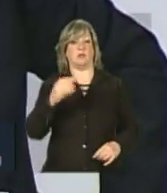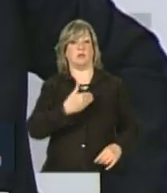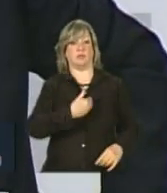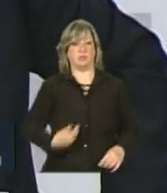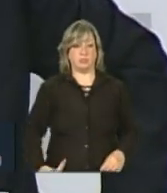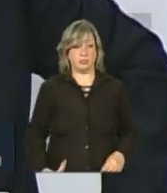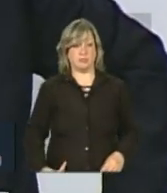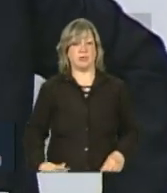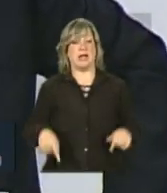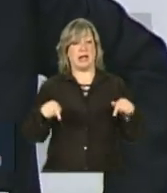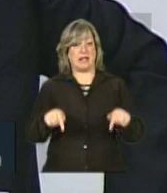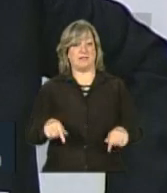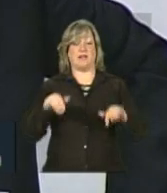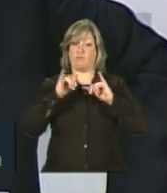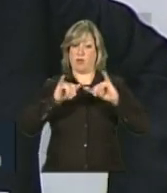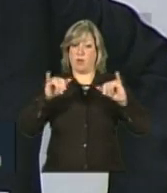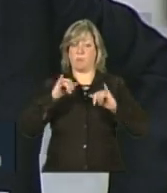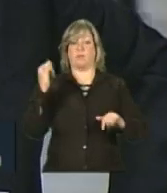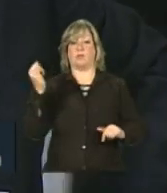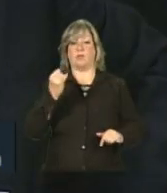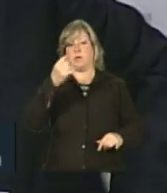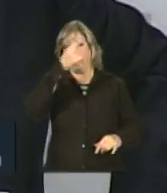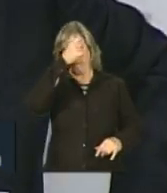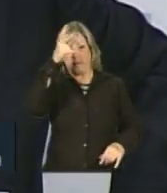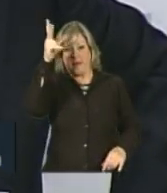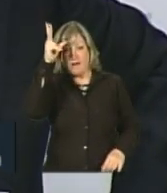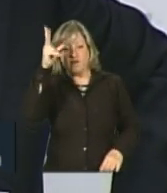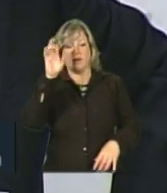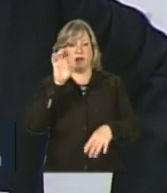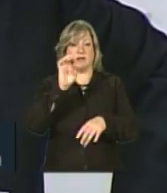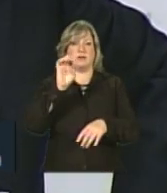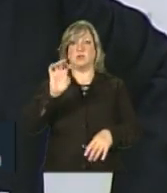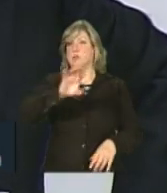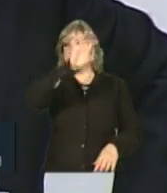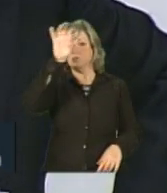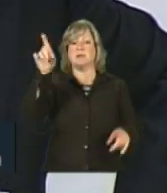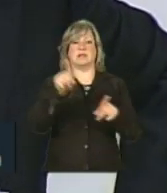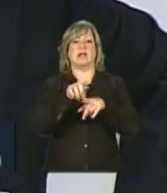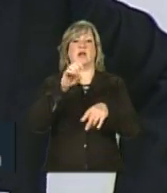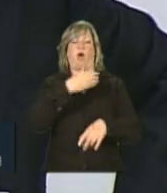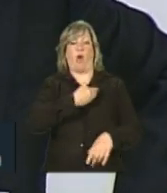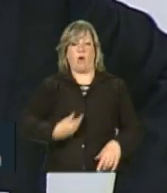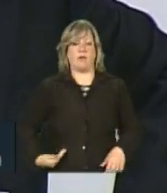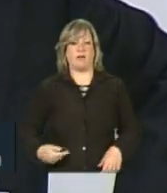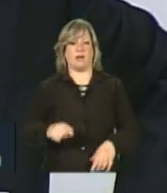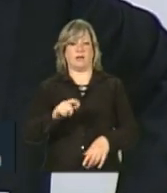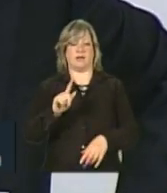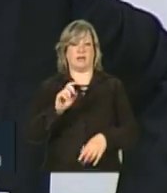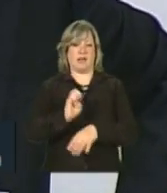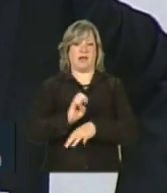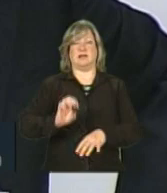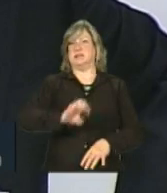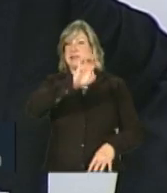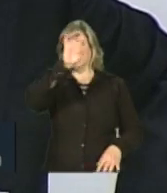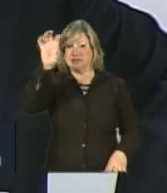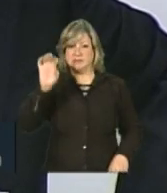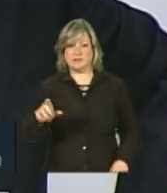essa é uma informação relevante. Prefeituras, governos estaduais, universidades federais é que